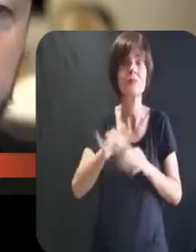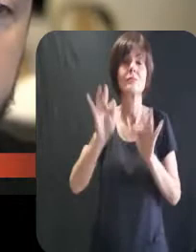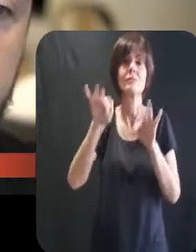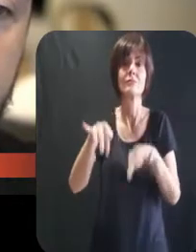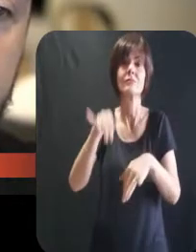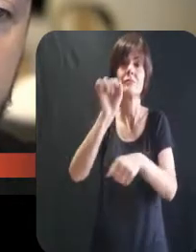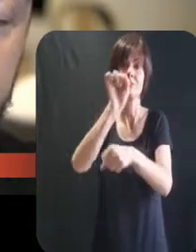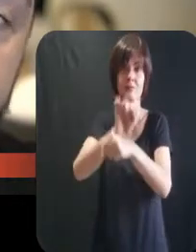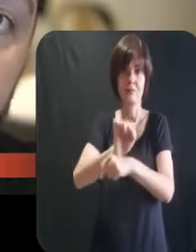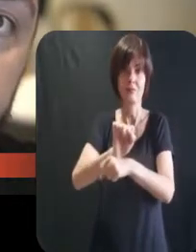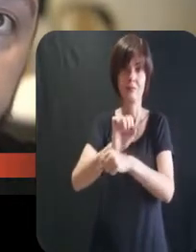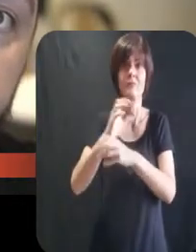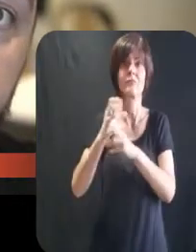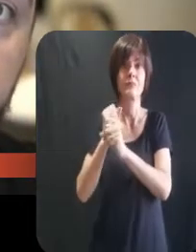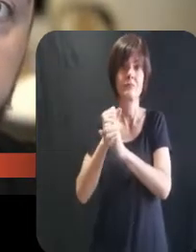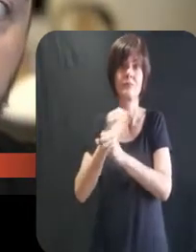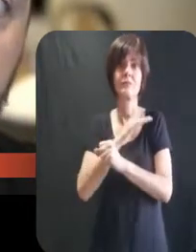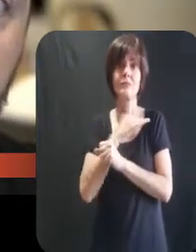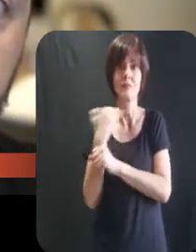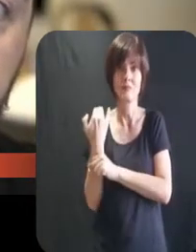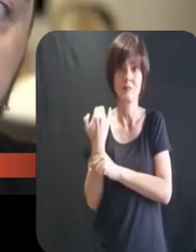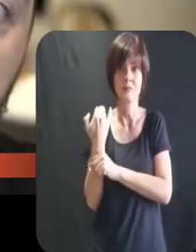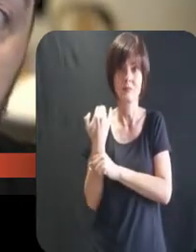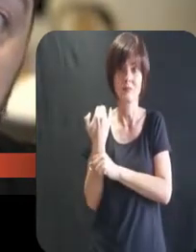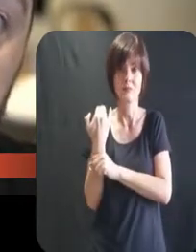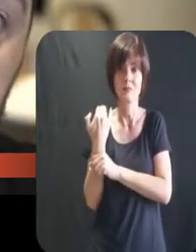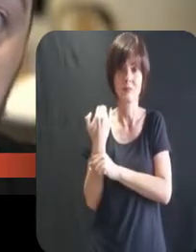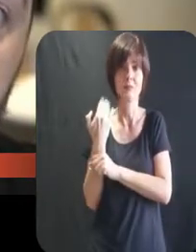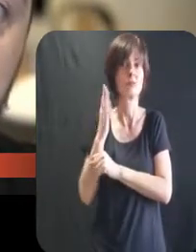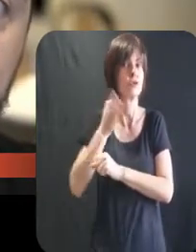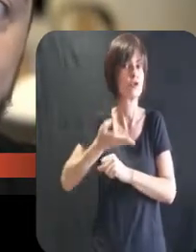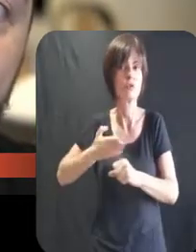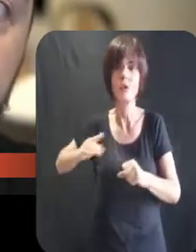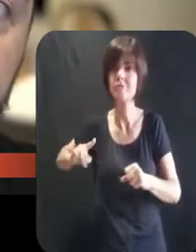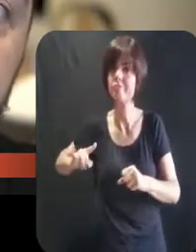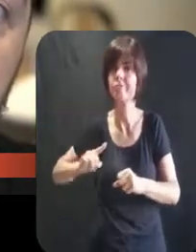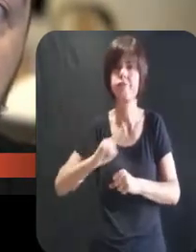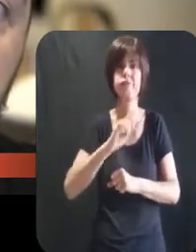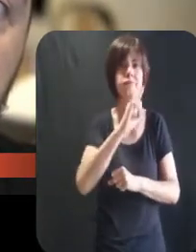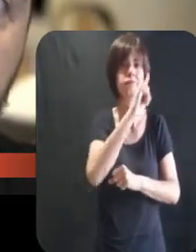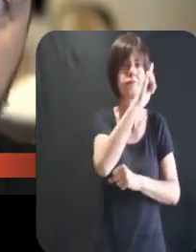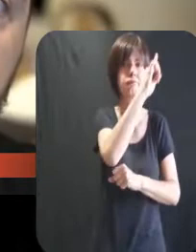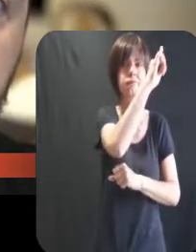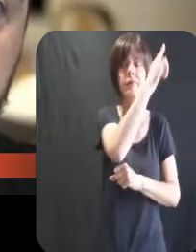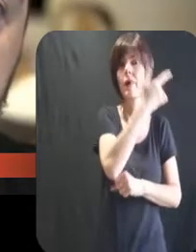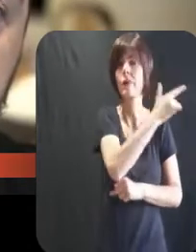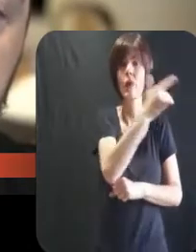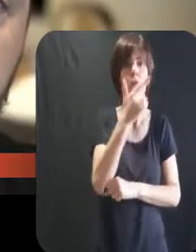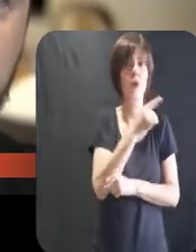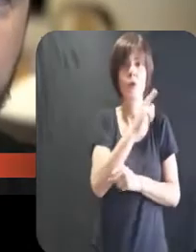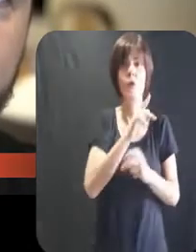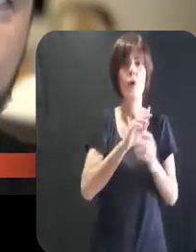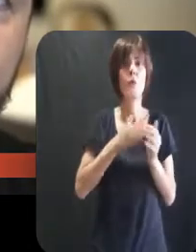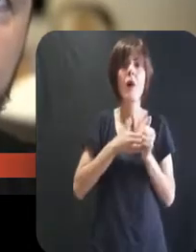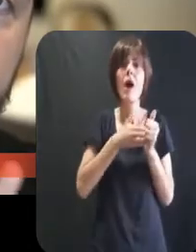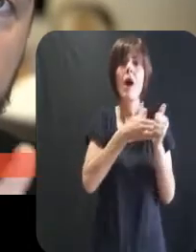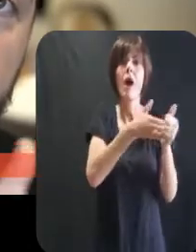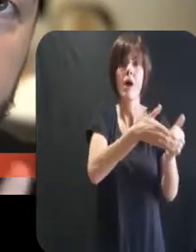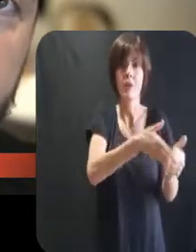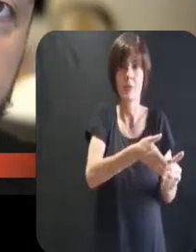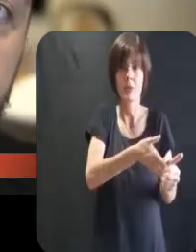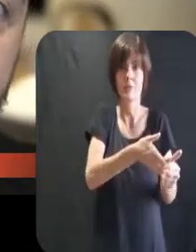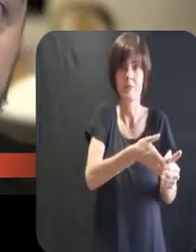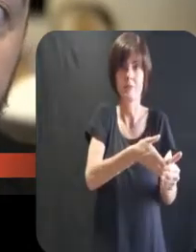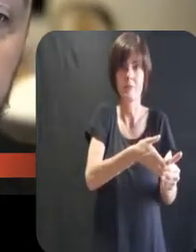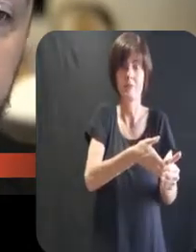saber o que está acontecendo na Itália de verdade, de acordo com o número de mortos lá, porque eles passaram do limiar do que é possível. E a Itália tem só